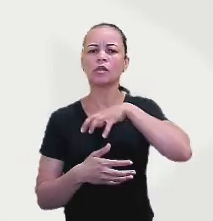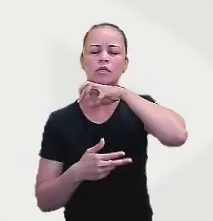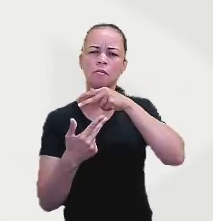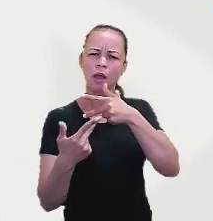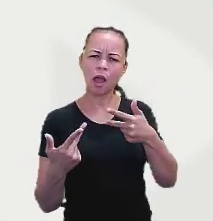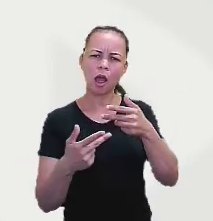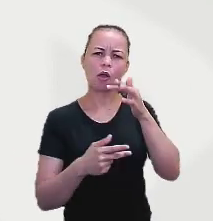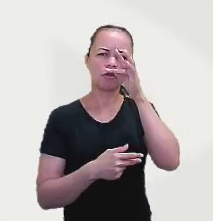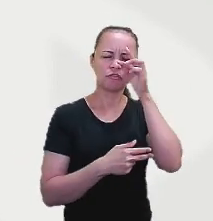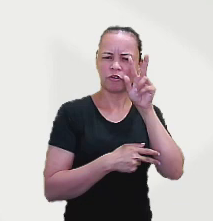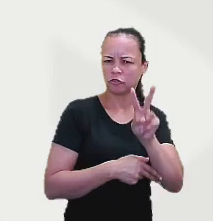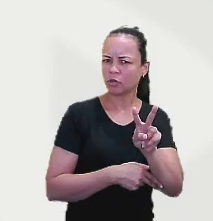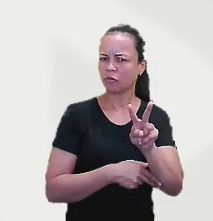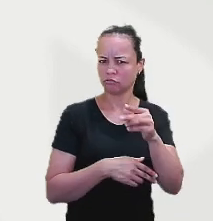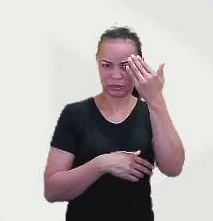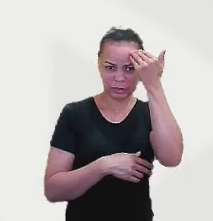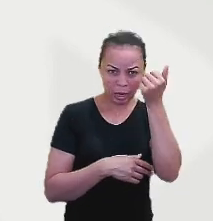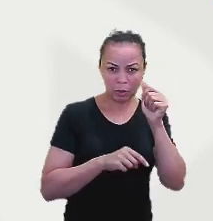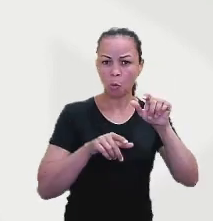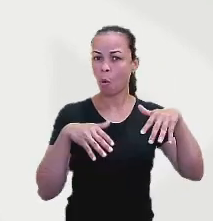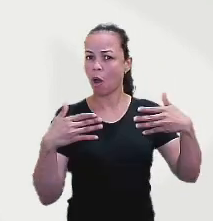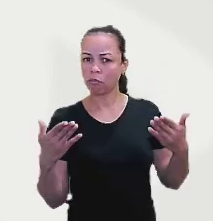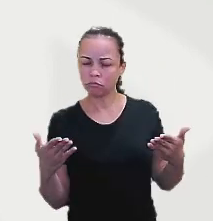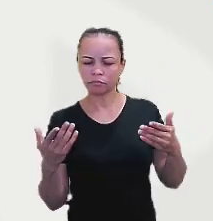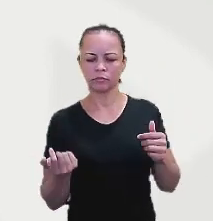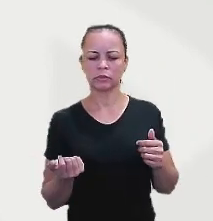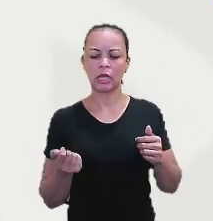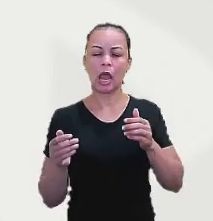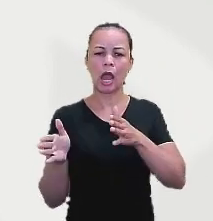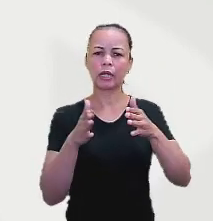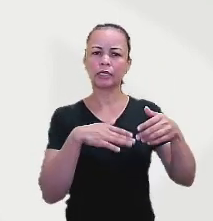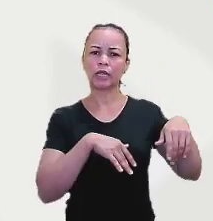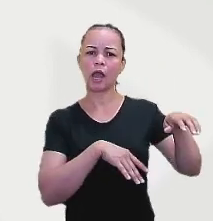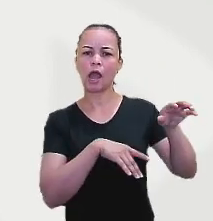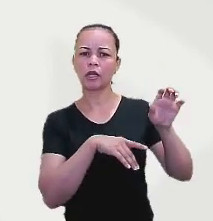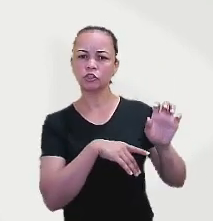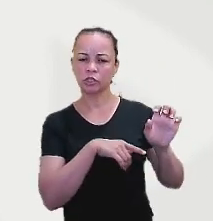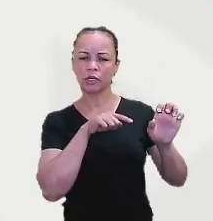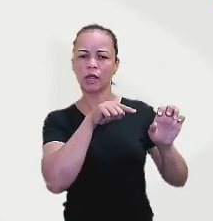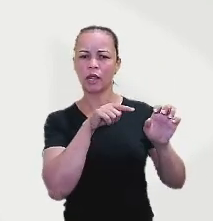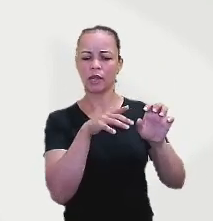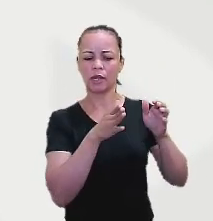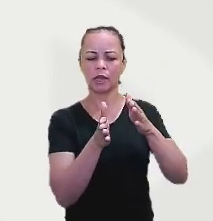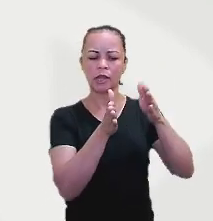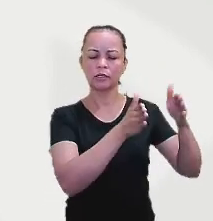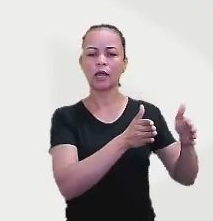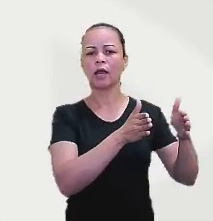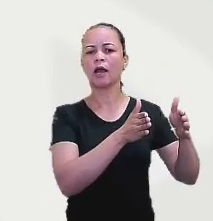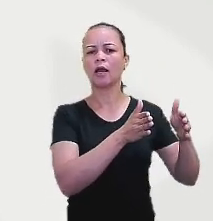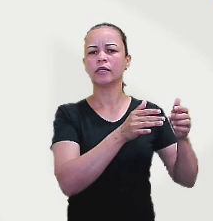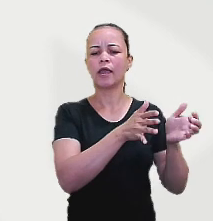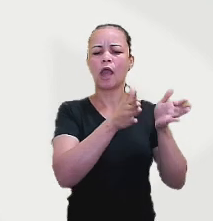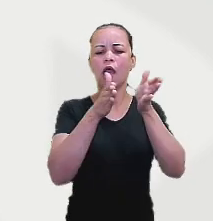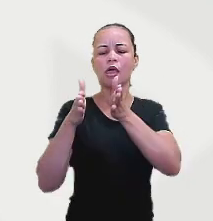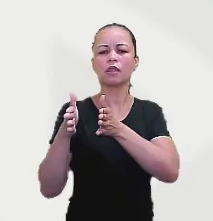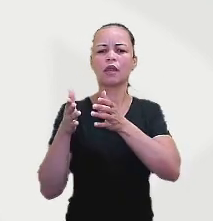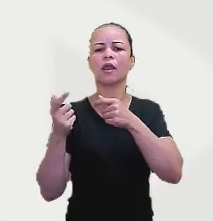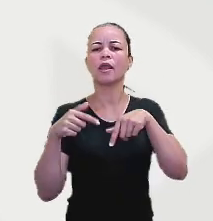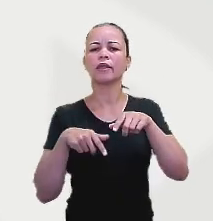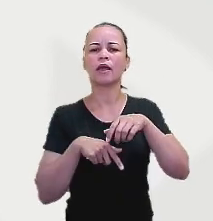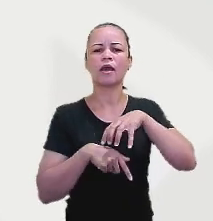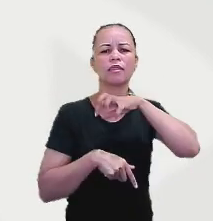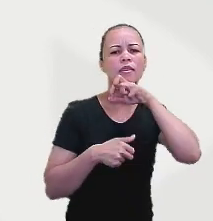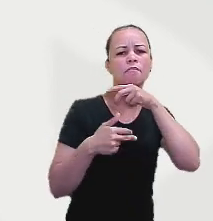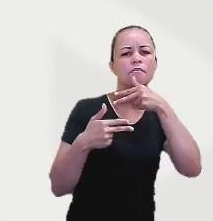esse exercício. A célula que está ali à esquerda e a célula que está à direita. Quem é animal, quem é vegetal? Se